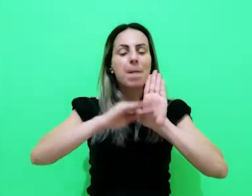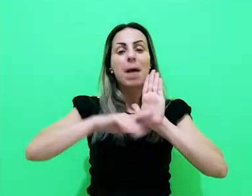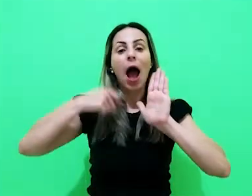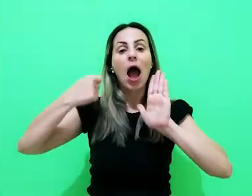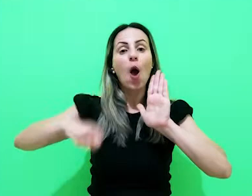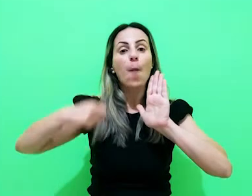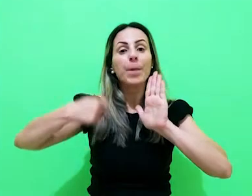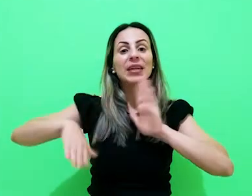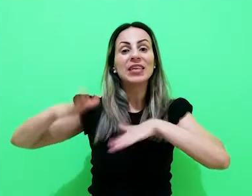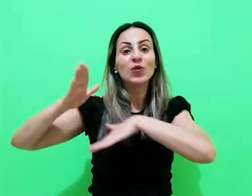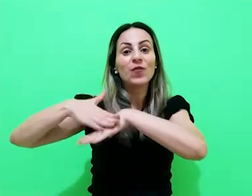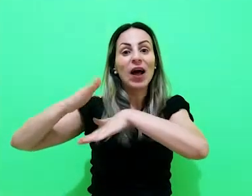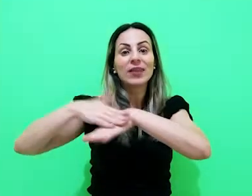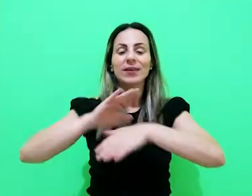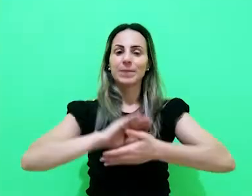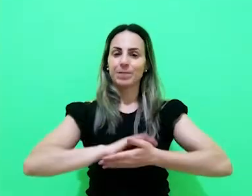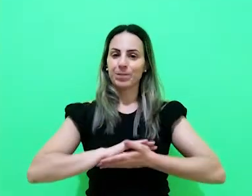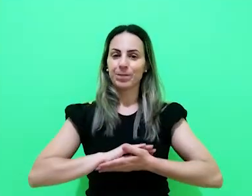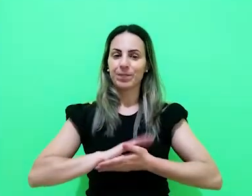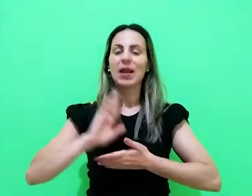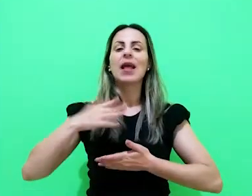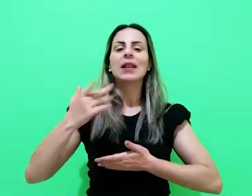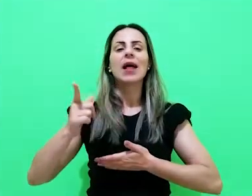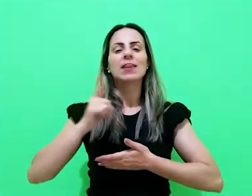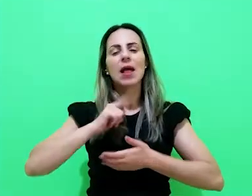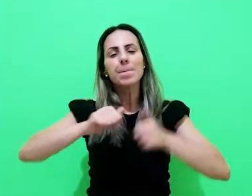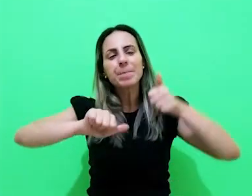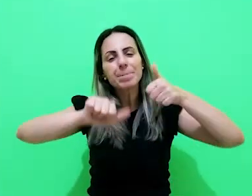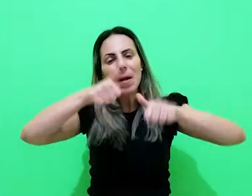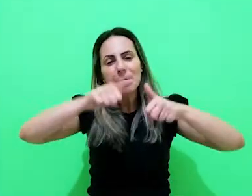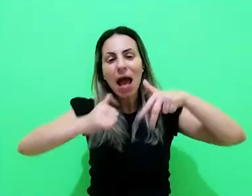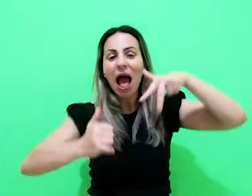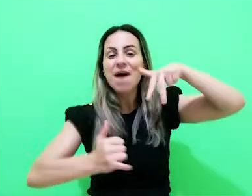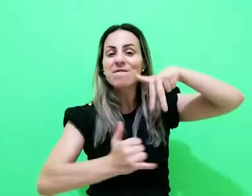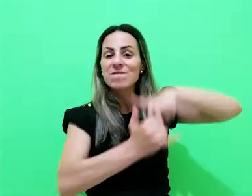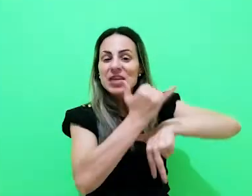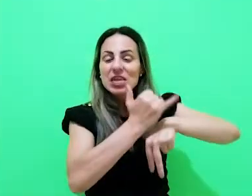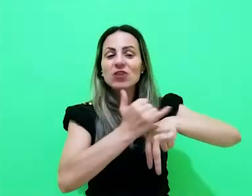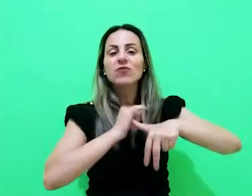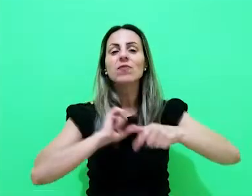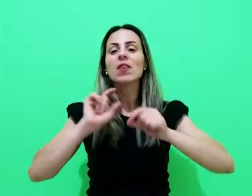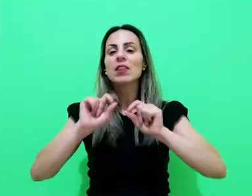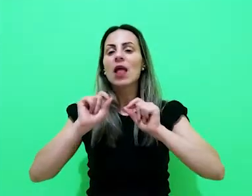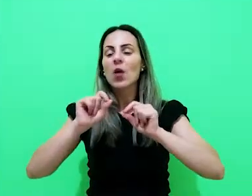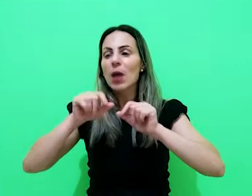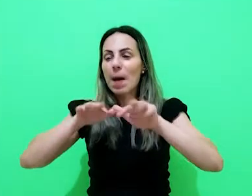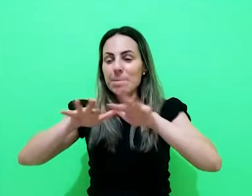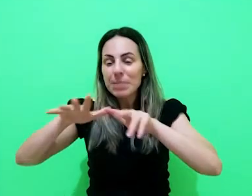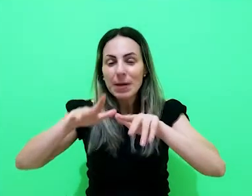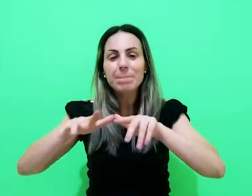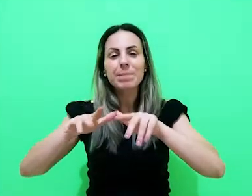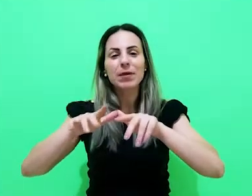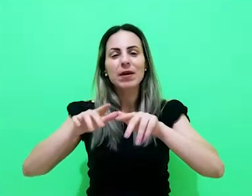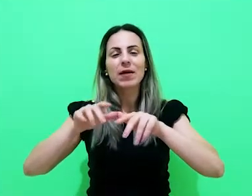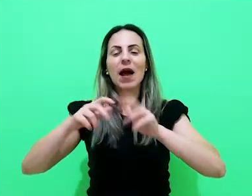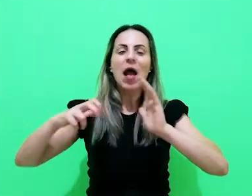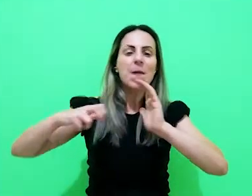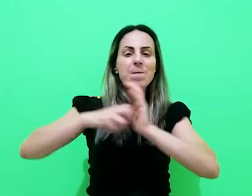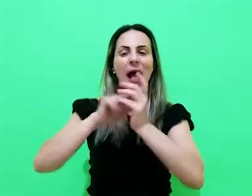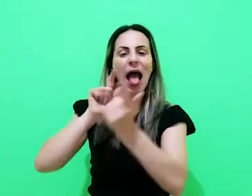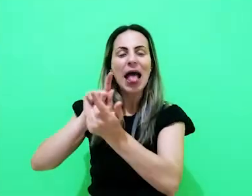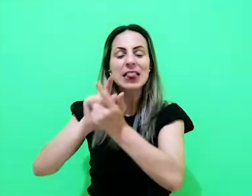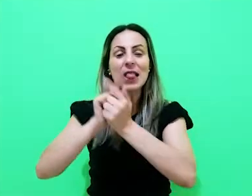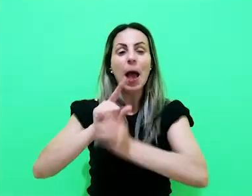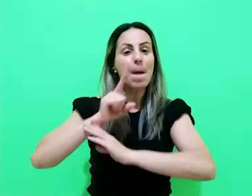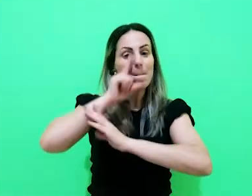que fazer? Então, eu tenho que avaliar o número de vítimas, avaliar o mecanismo de trauma, atender as vítimas, avaliar